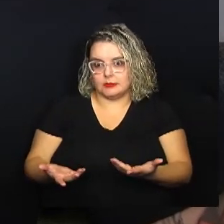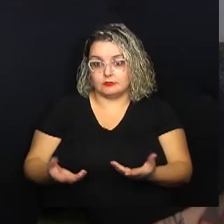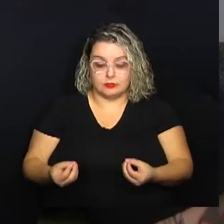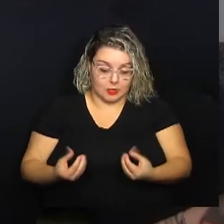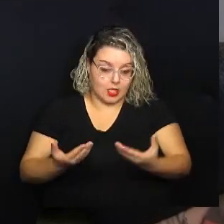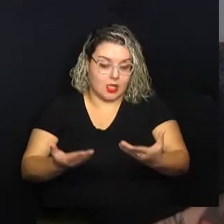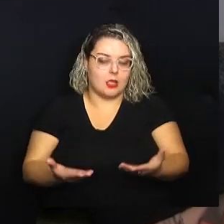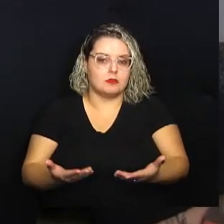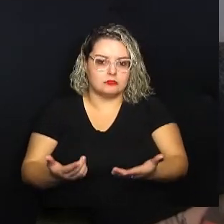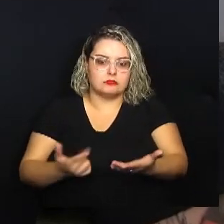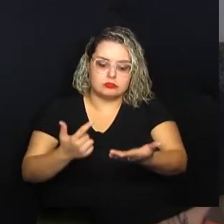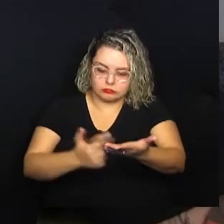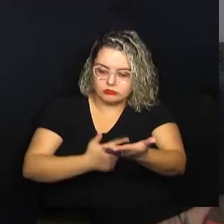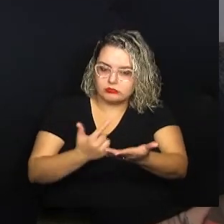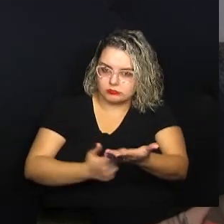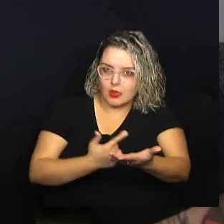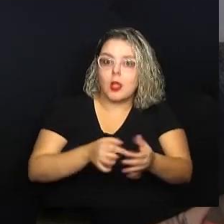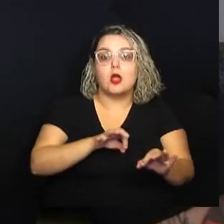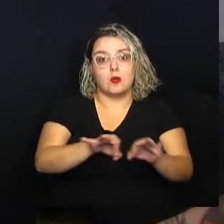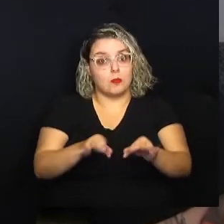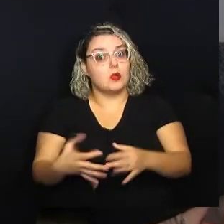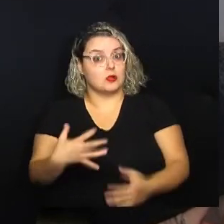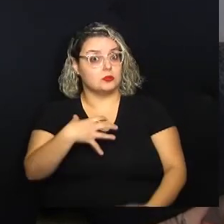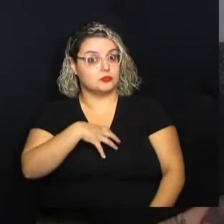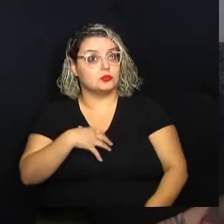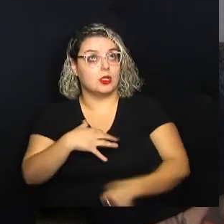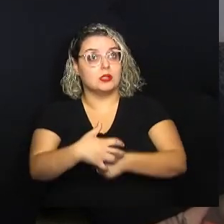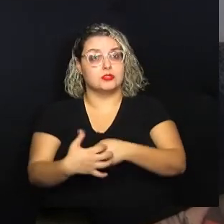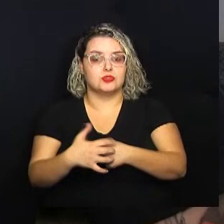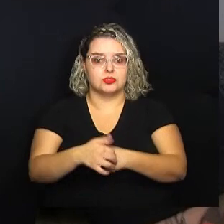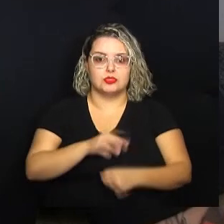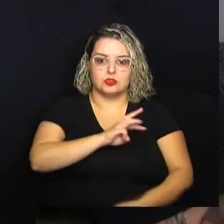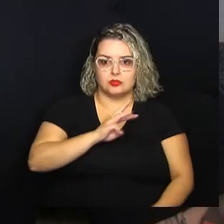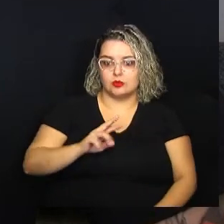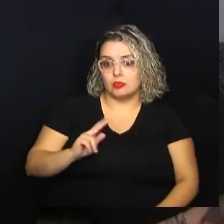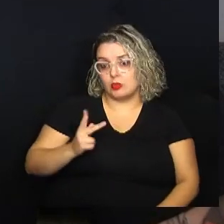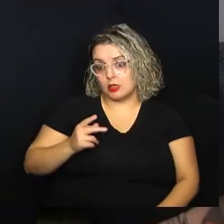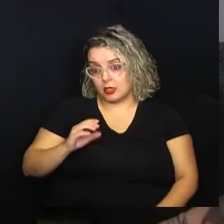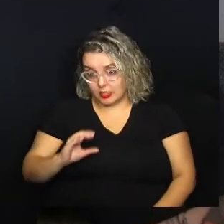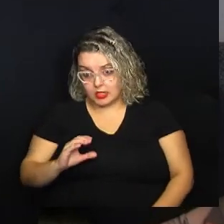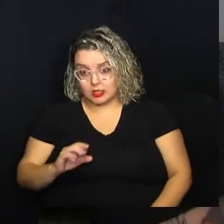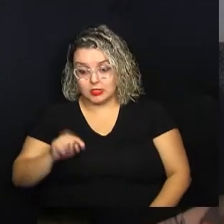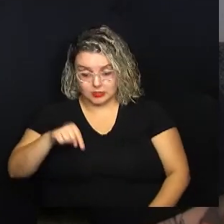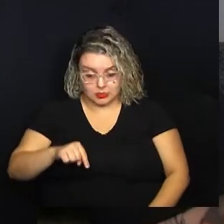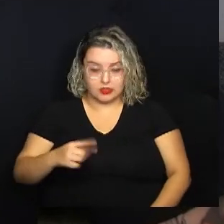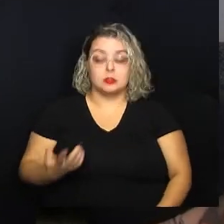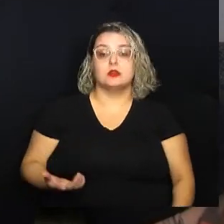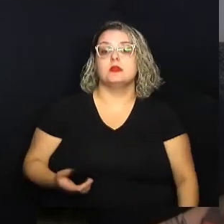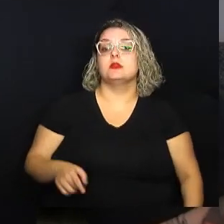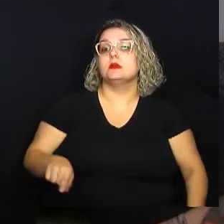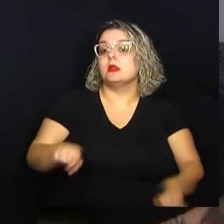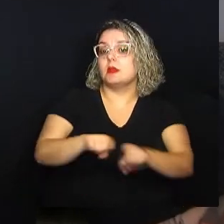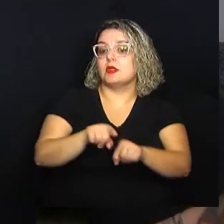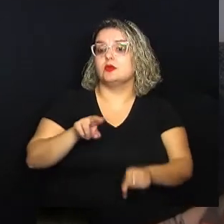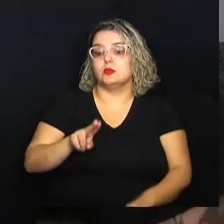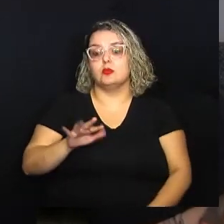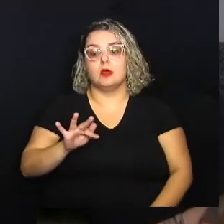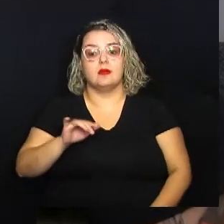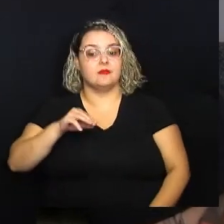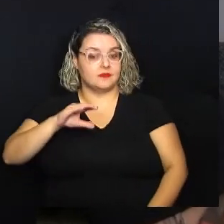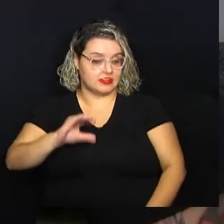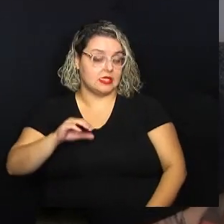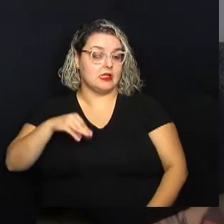gente quer fazer é trazer essas cartilhas do programa que estão no formato digital, no site do HC, no site aqui